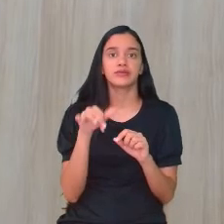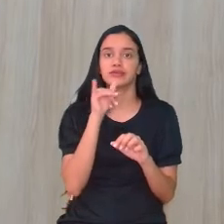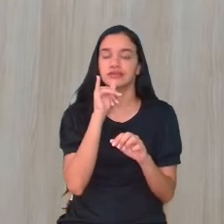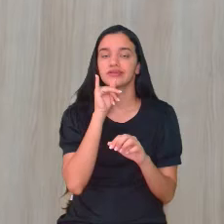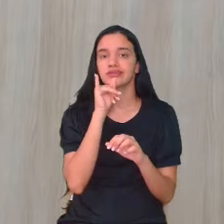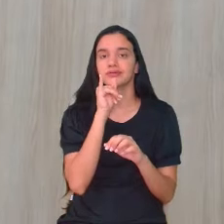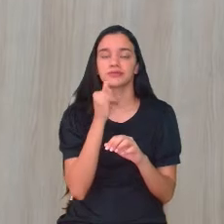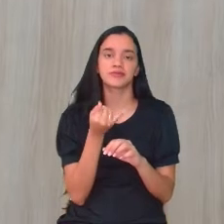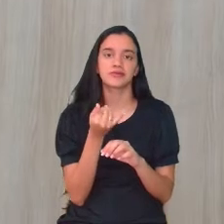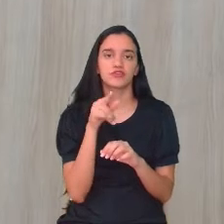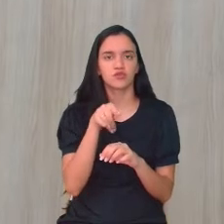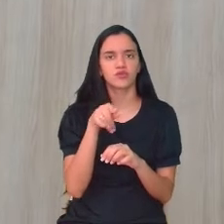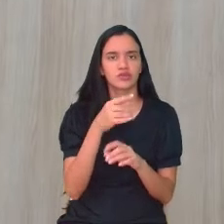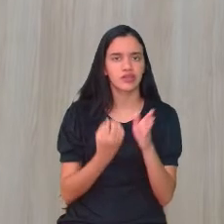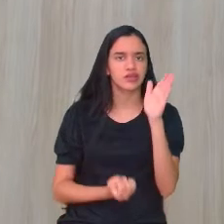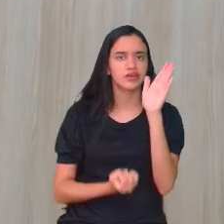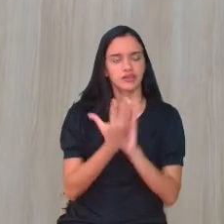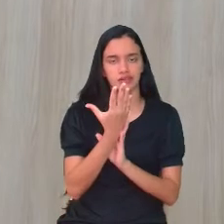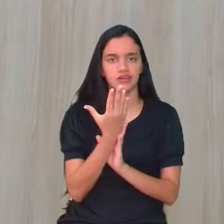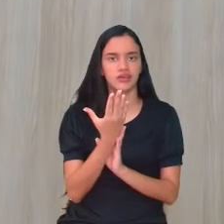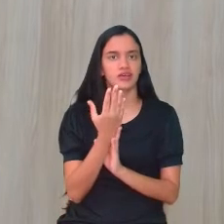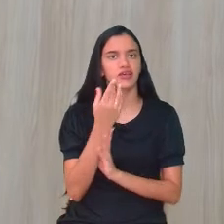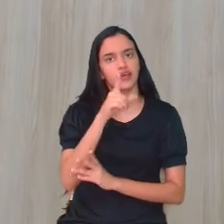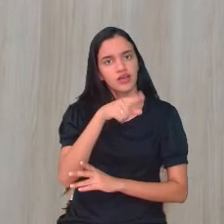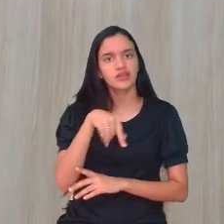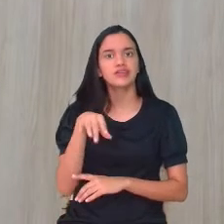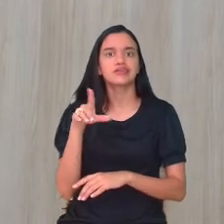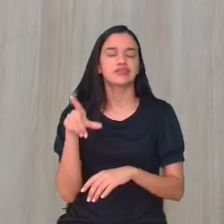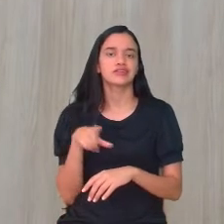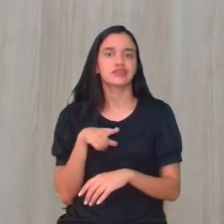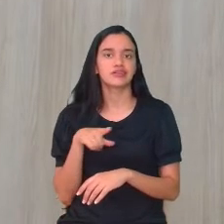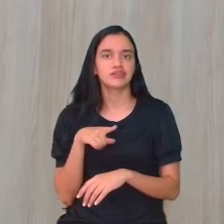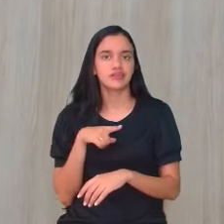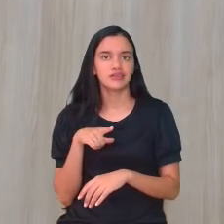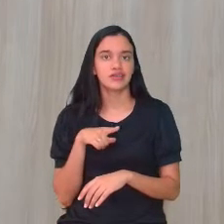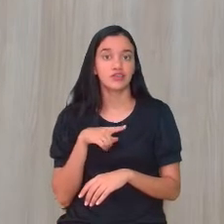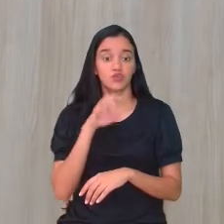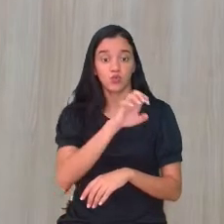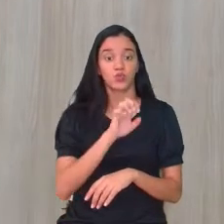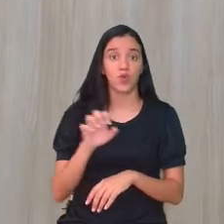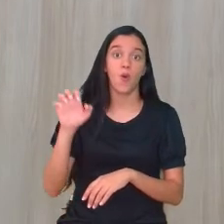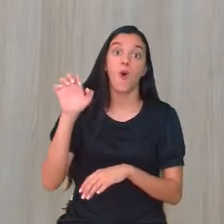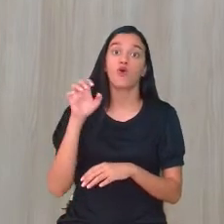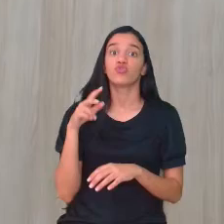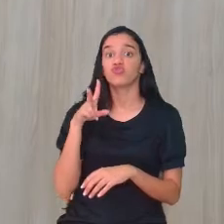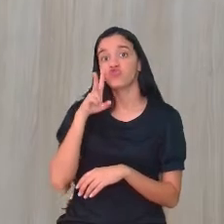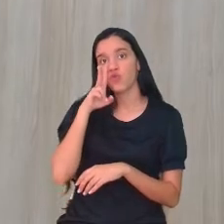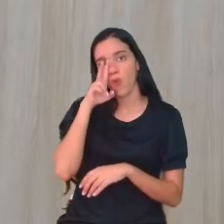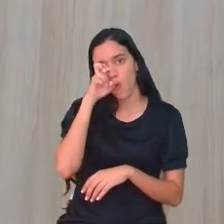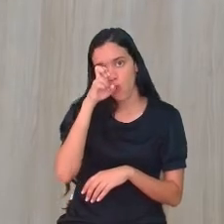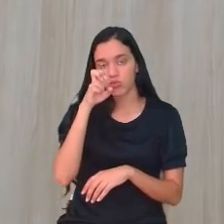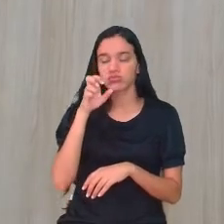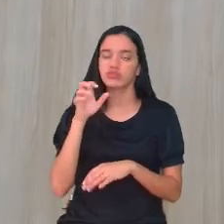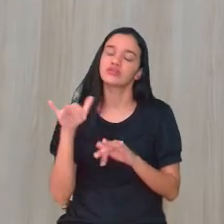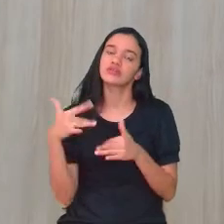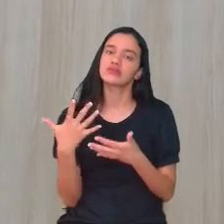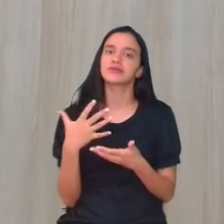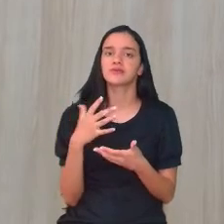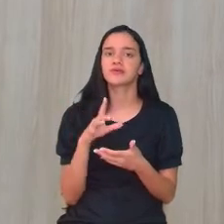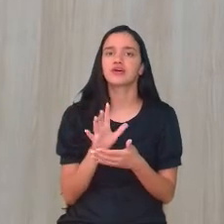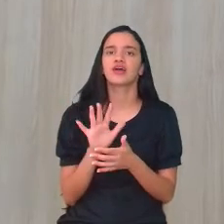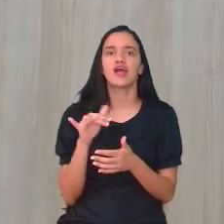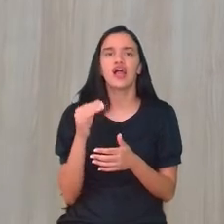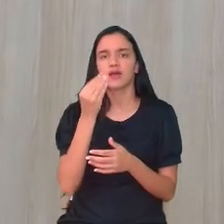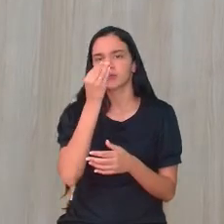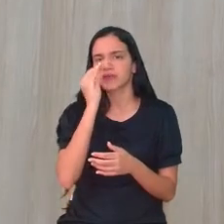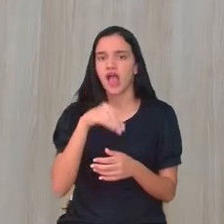de você criar condições aí para que você tenha um Estado forte, certo? Então, nesse sentido,